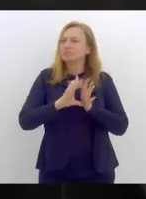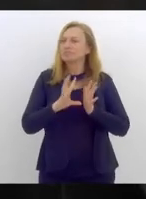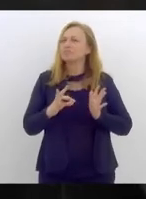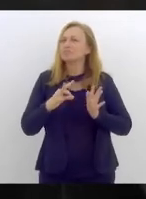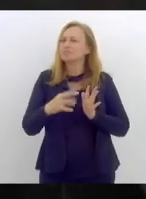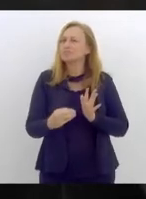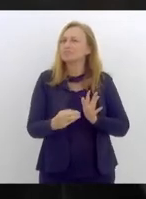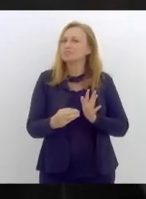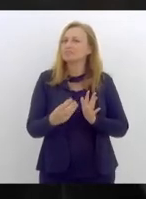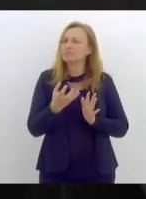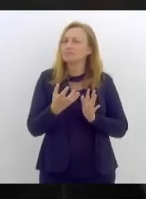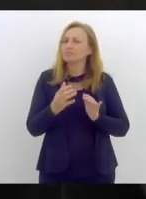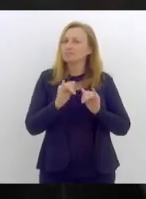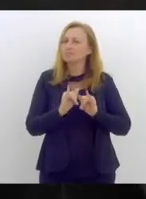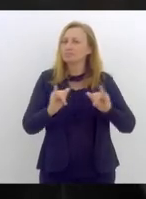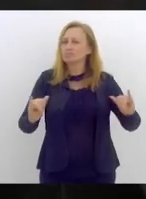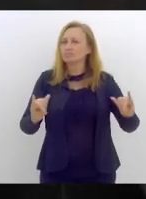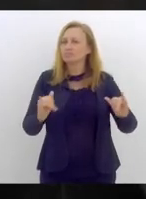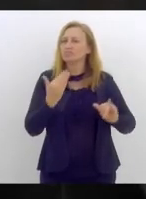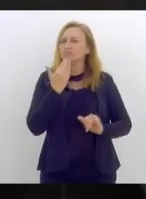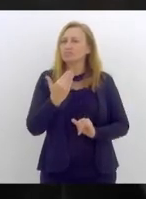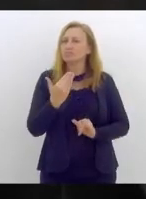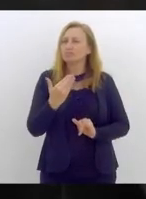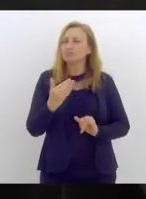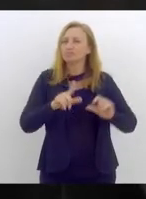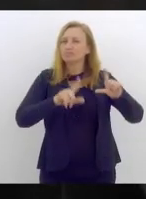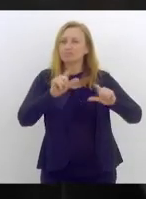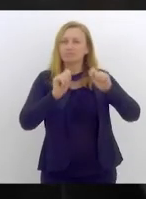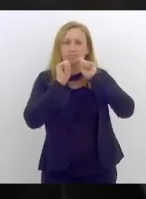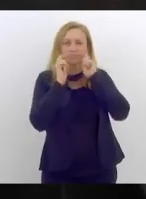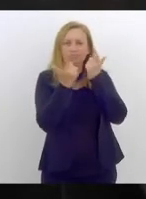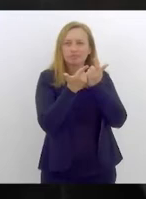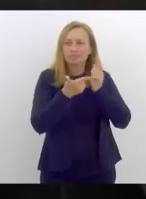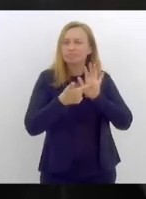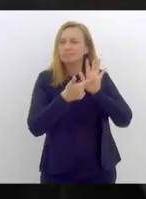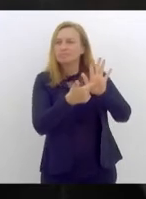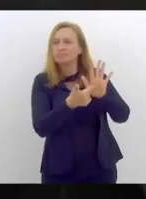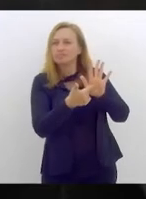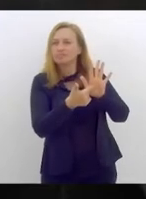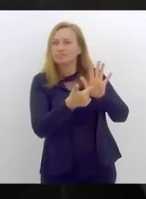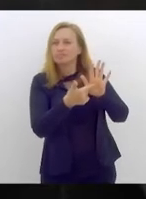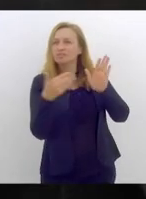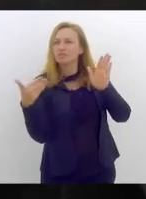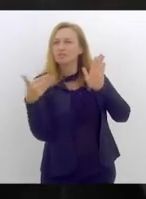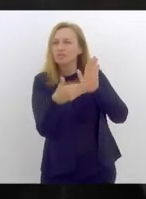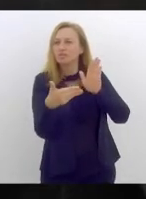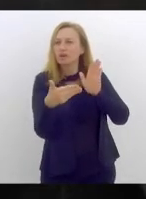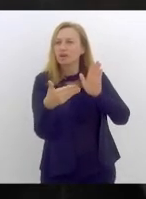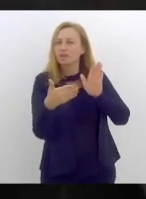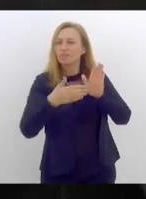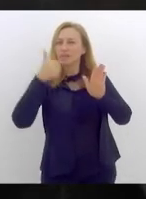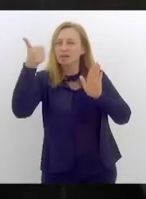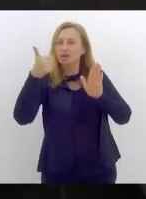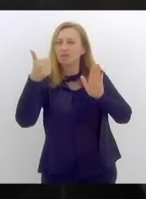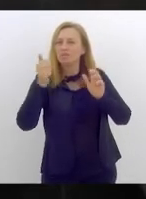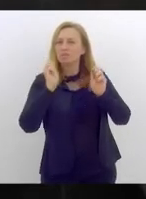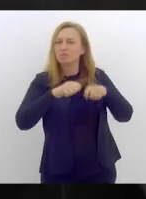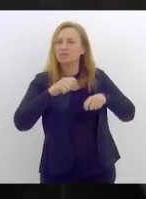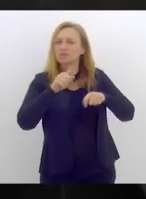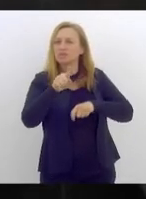gostaria de divulgar e pediria TV alerj que enfocar ser melhor aqui para a gente se possível